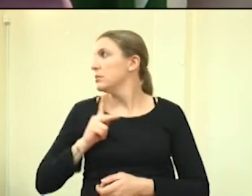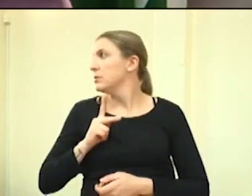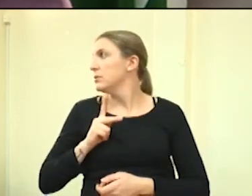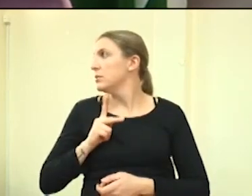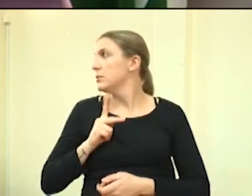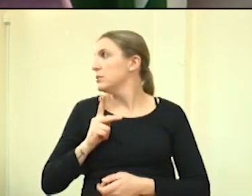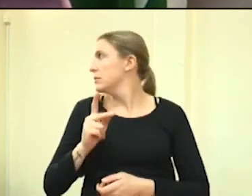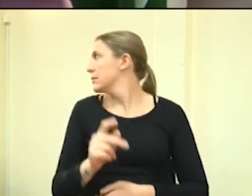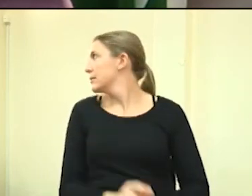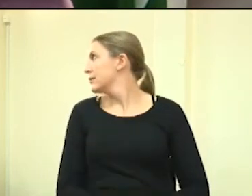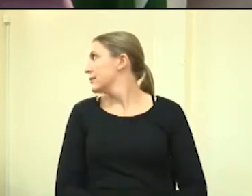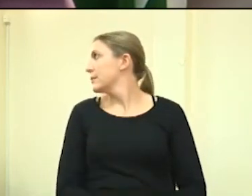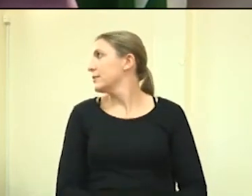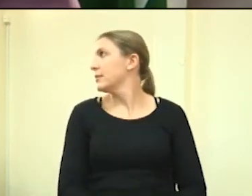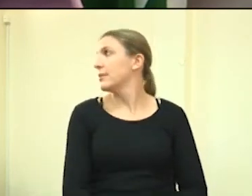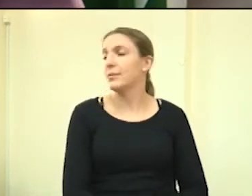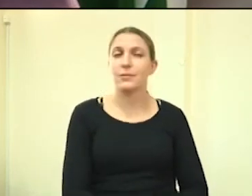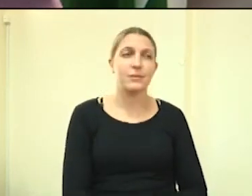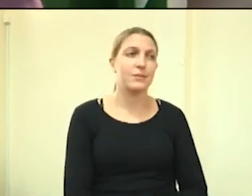Senhor presidente?